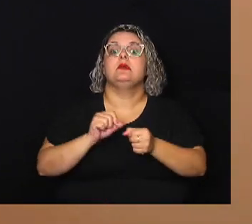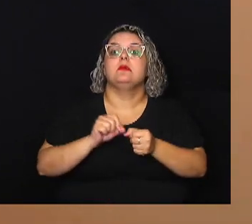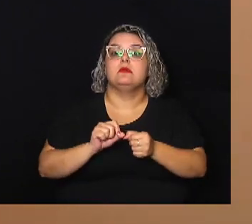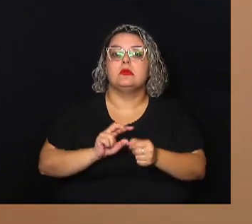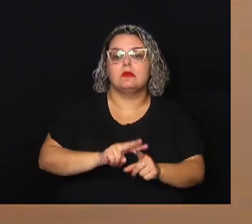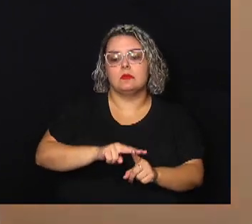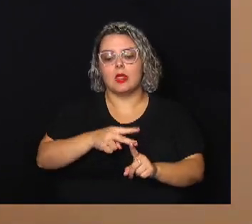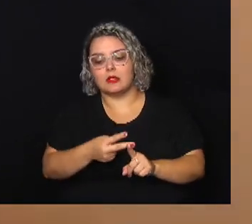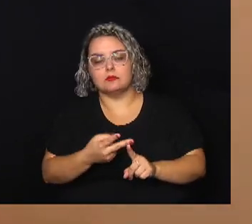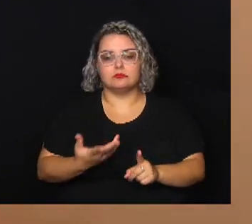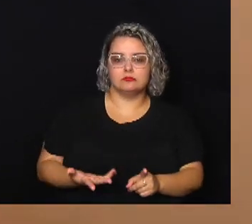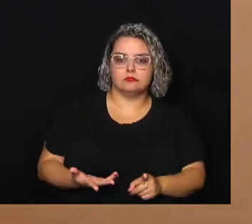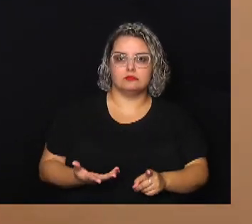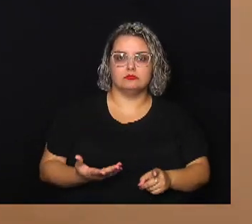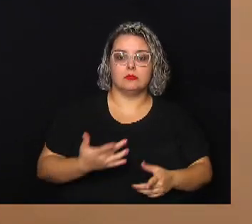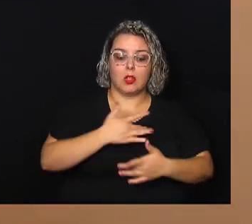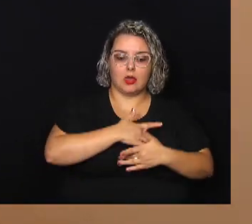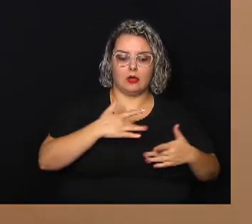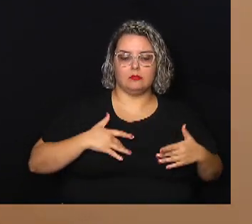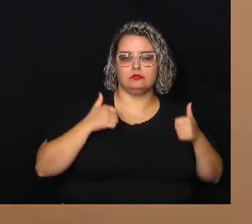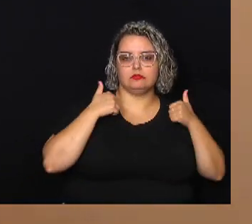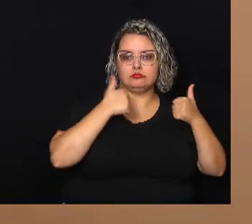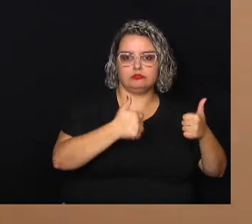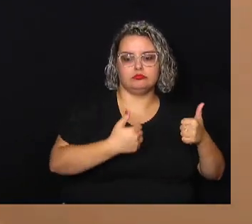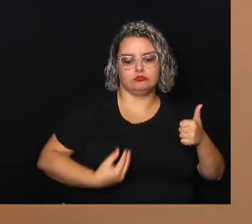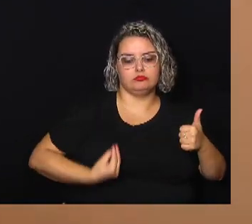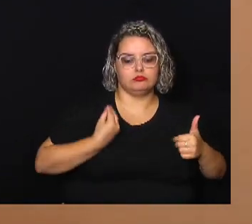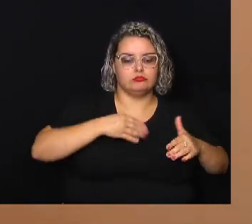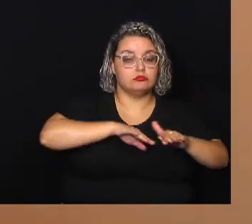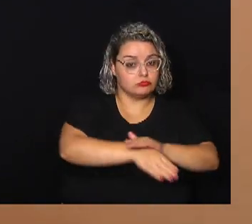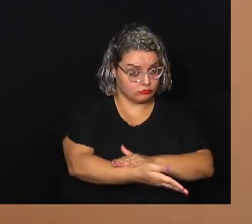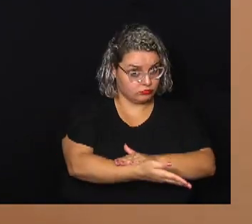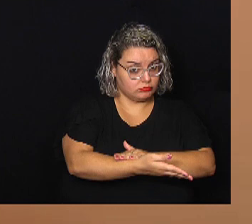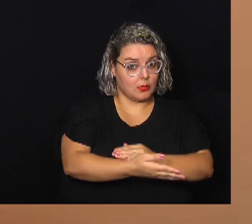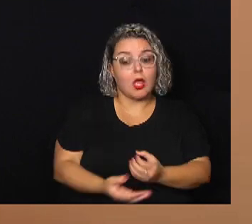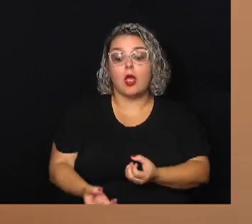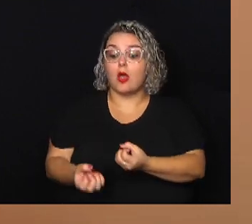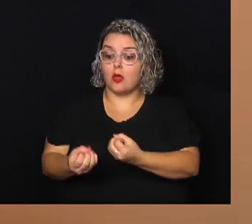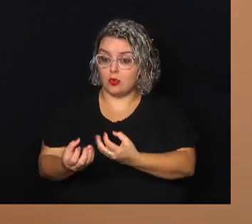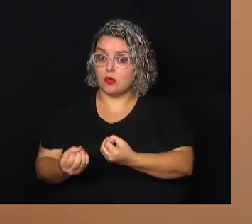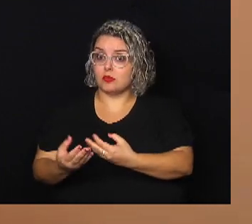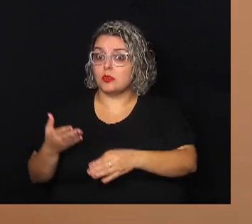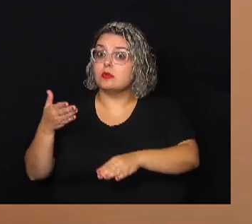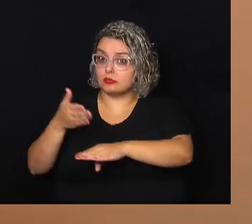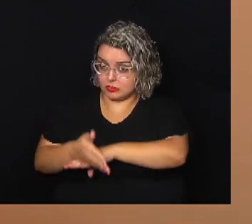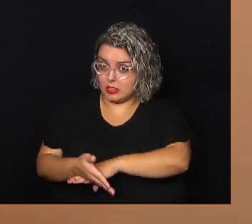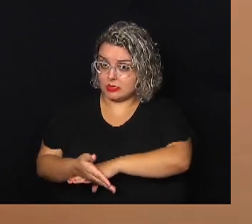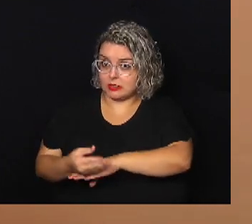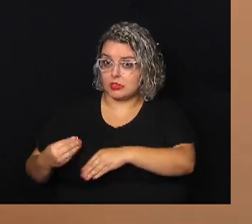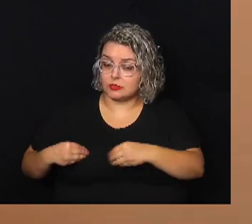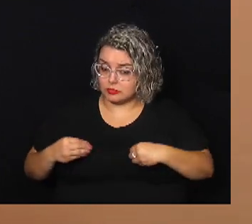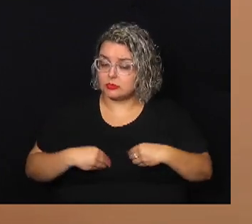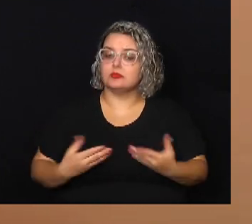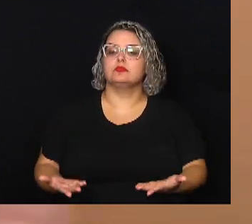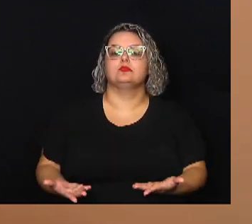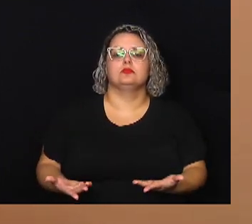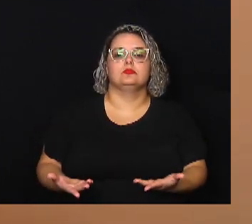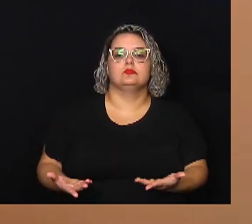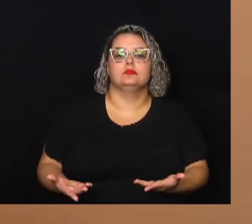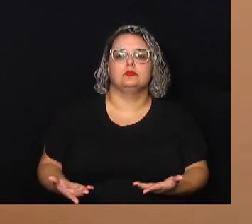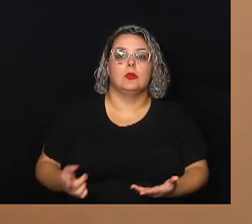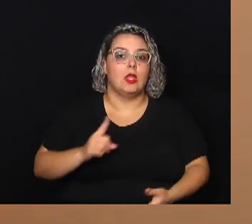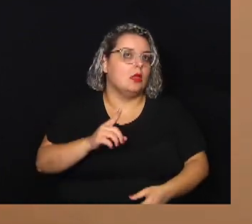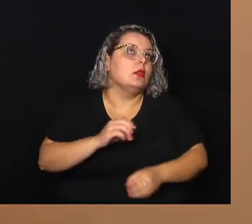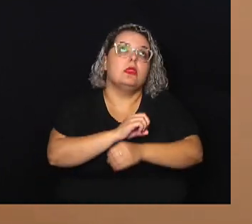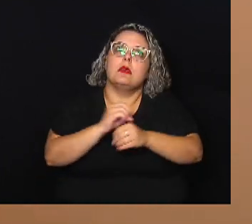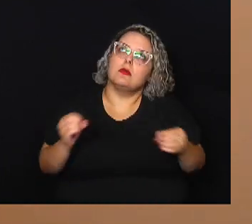dobradinha, hábitos de vida saudáveis, com informação e acesso aos exames, isso não zera,